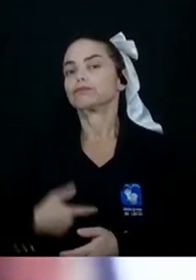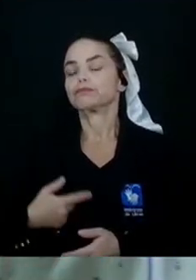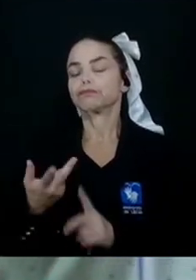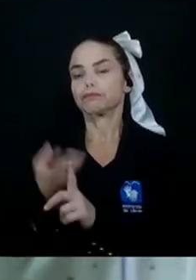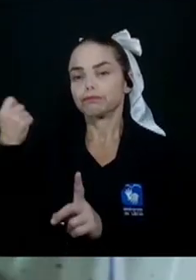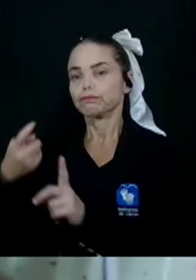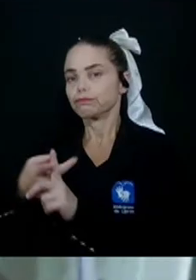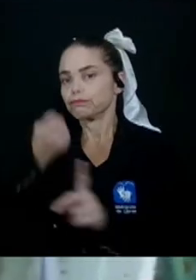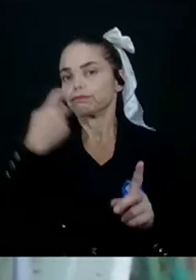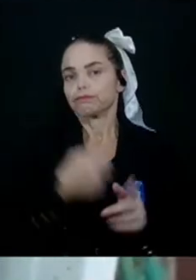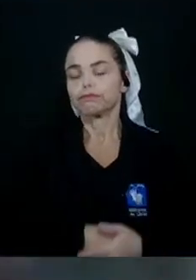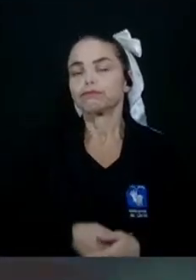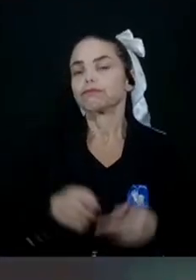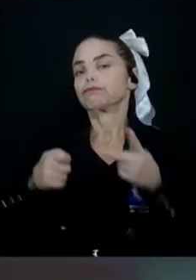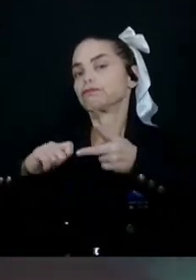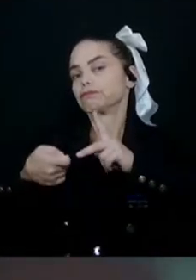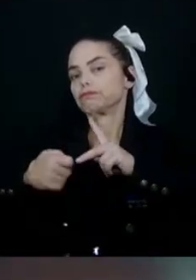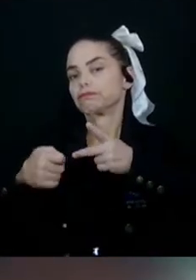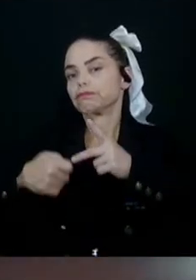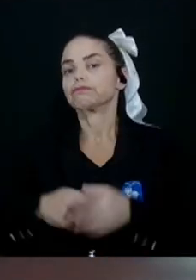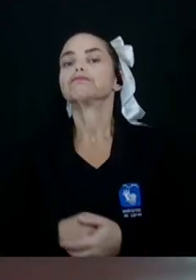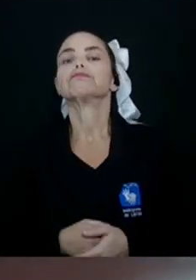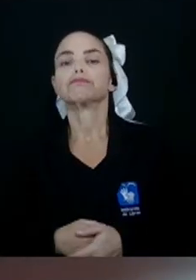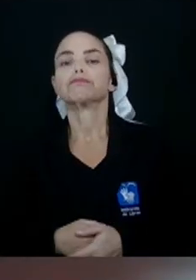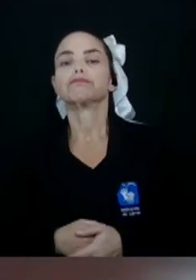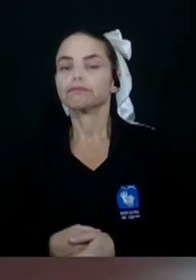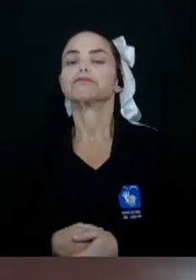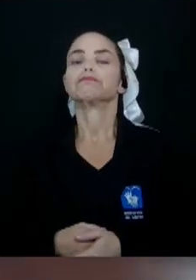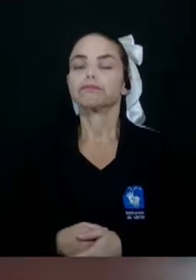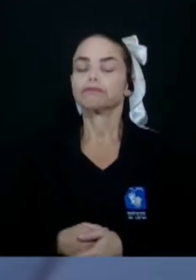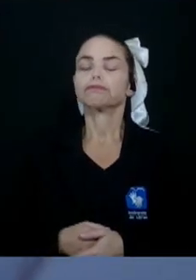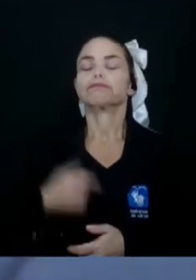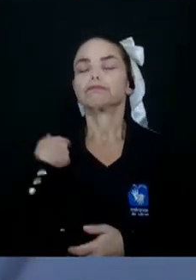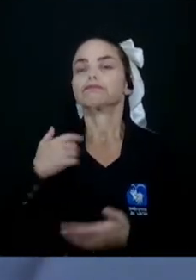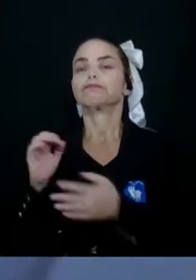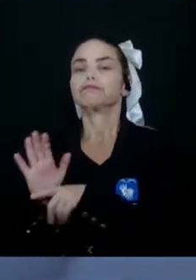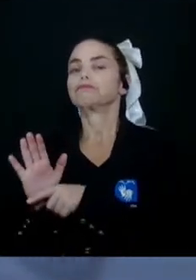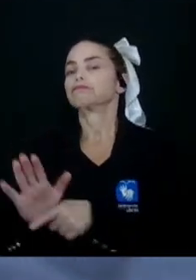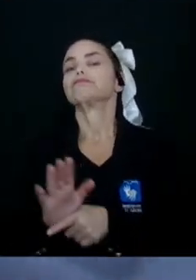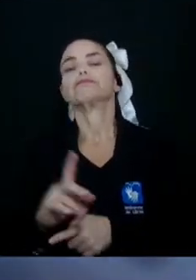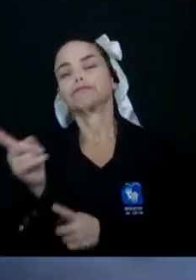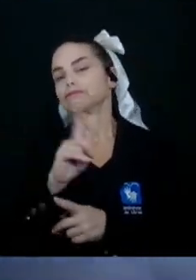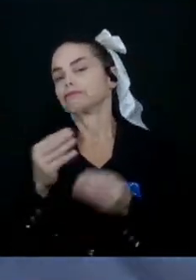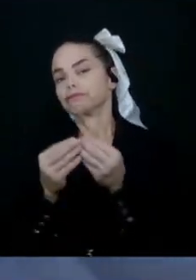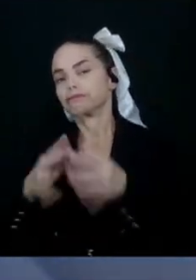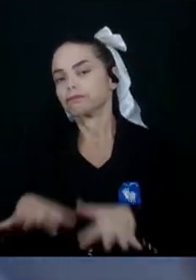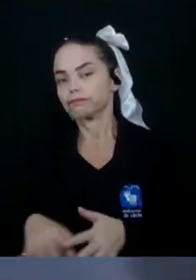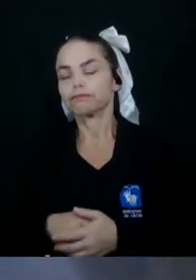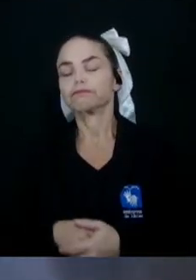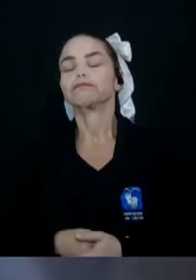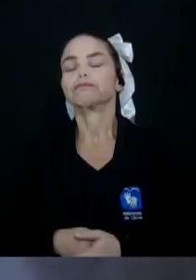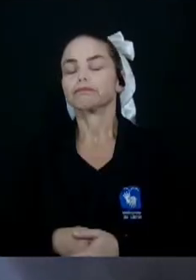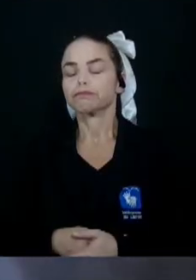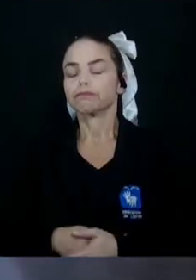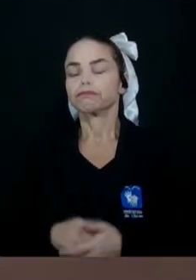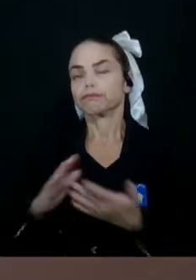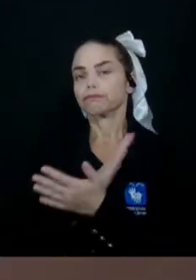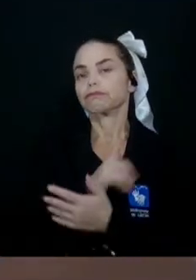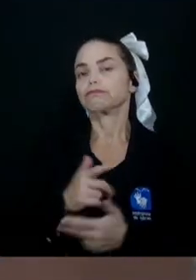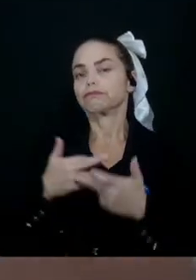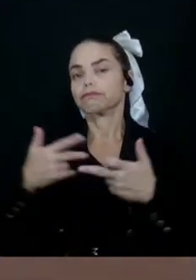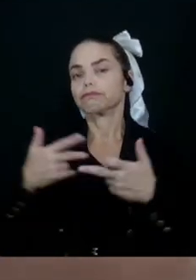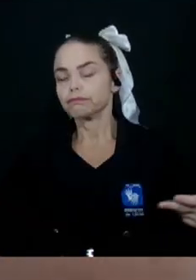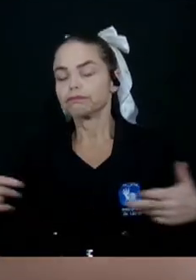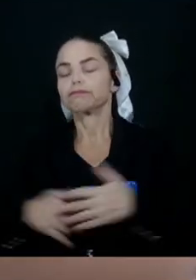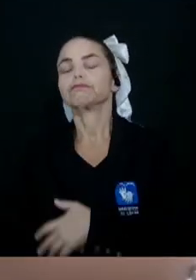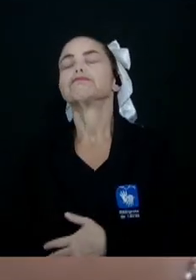Pix. Então, é uma coisa que veio para ajudar e não para prejudicar. E tem alguns elementos, algumas coisas que,